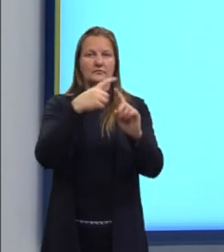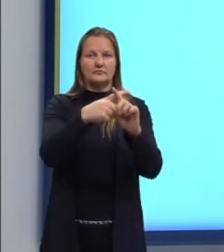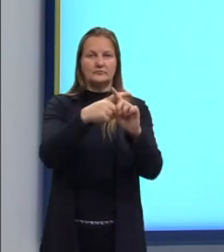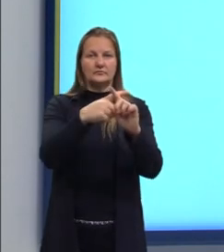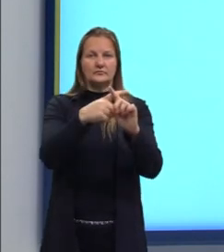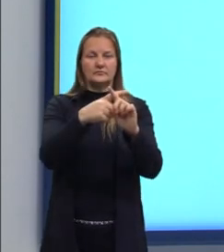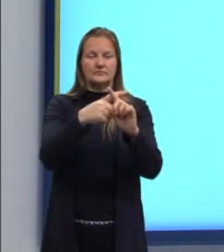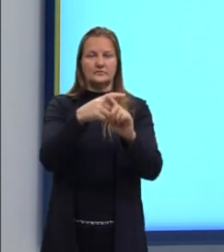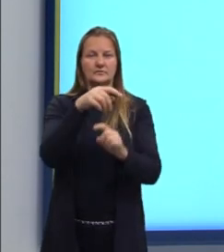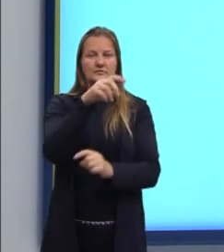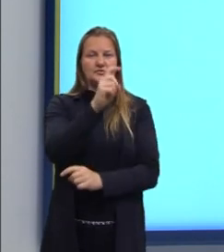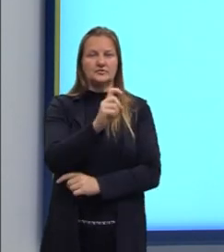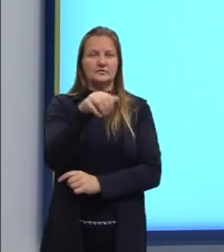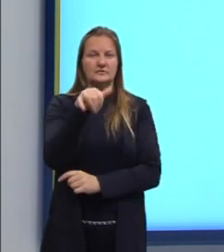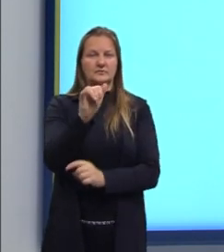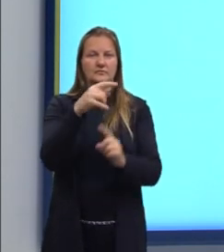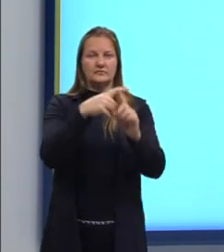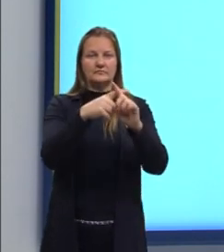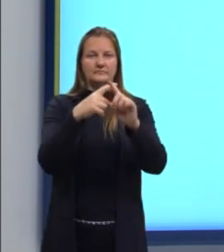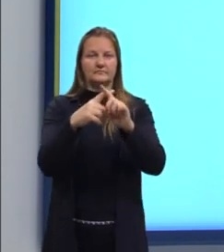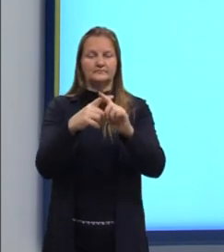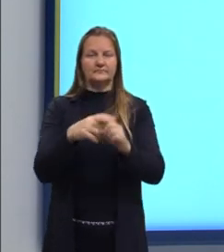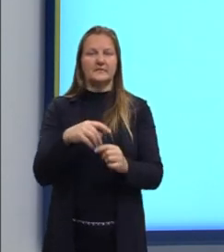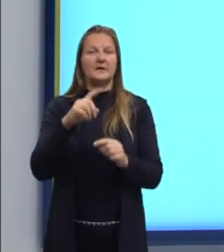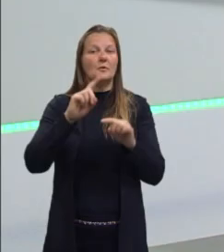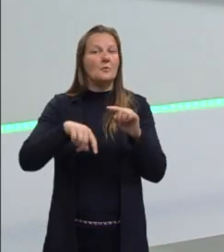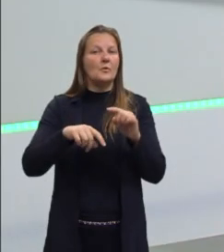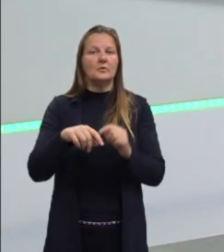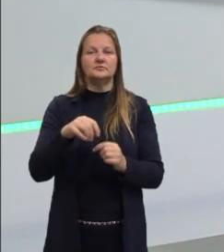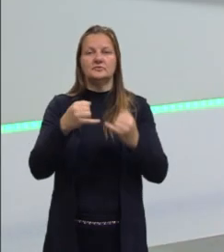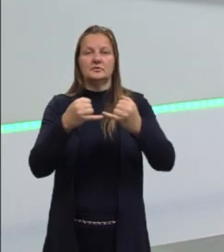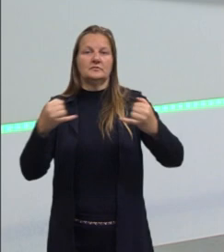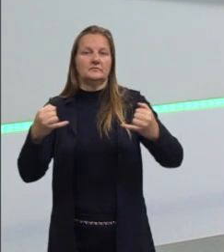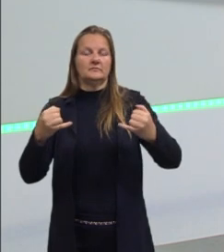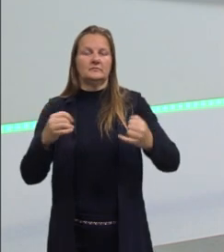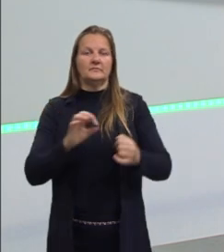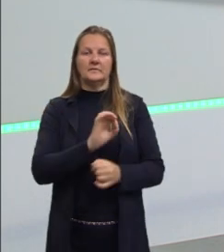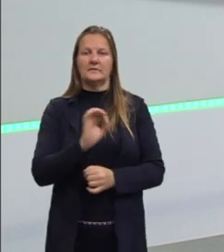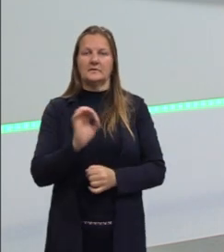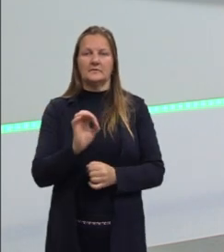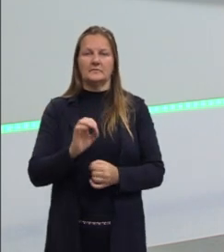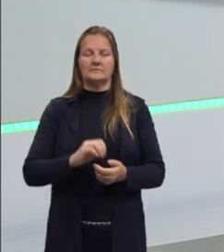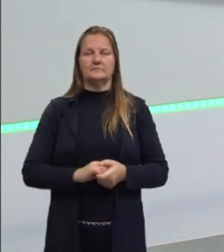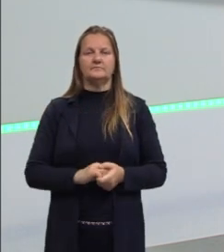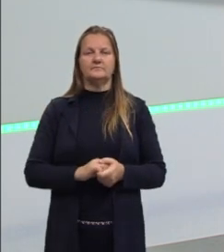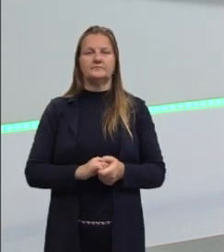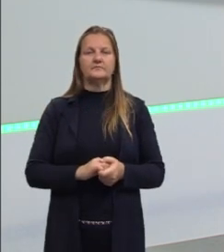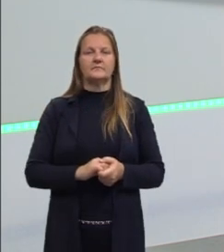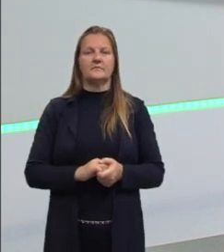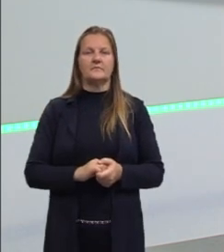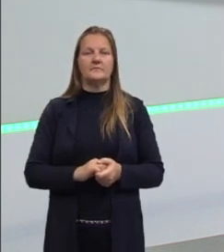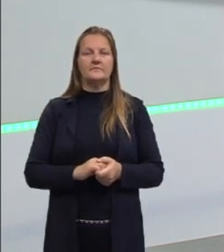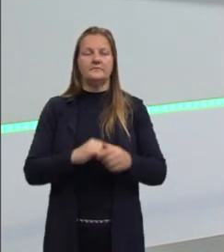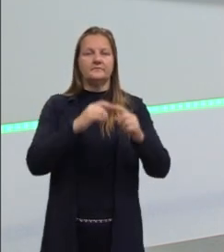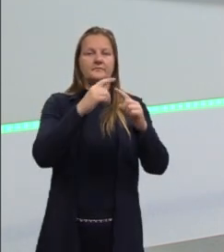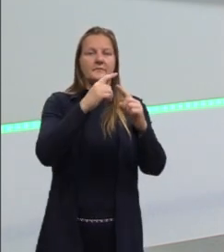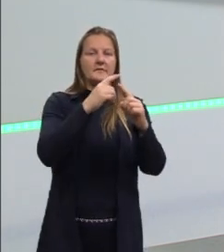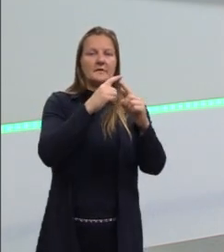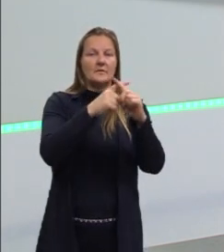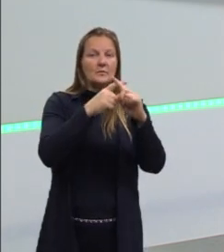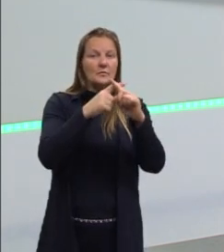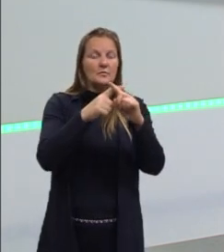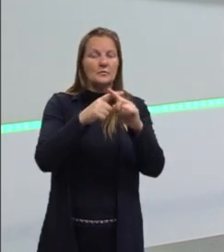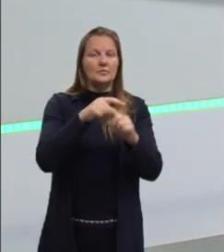do X pelo Y que daí Deixa de ser uma equação linear né multiplicação entre incógnitas